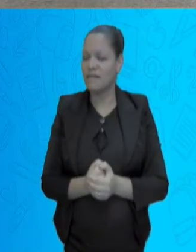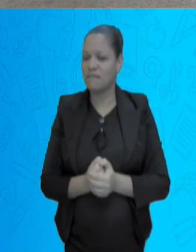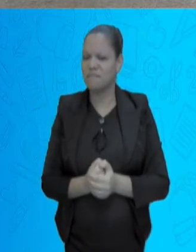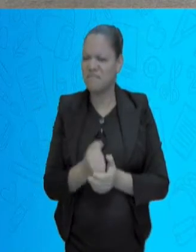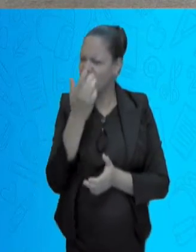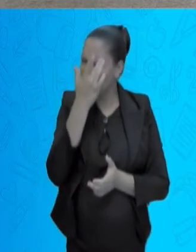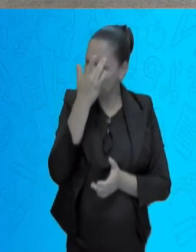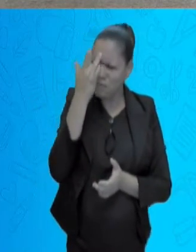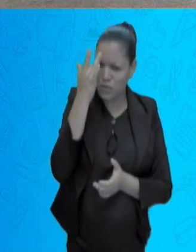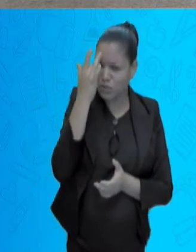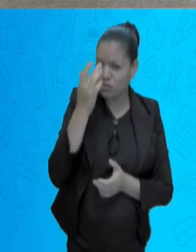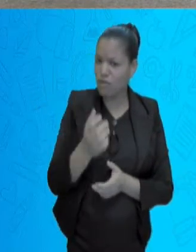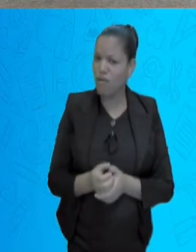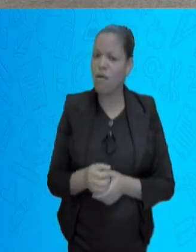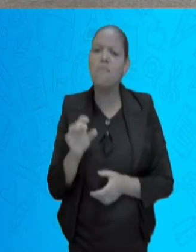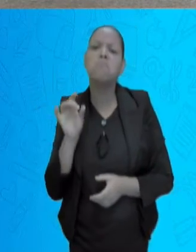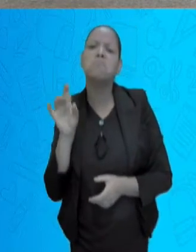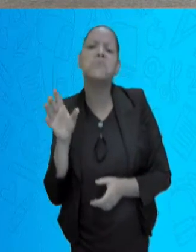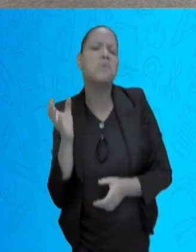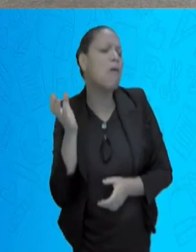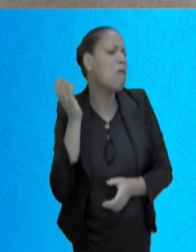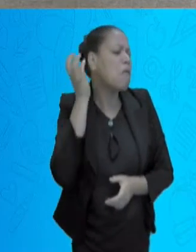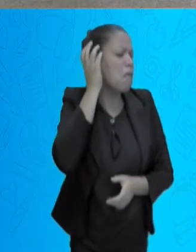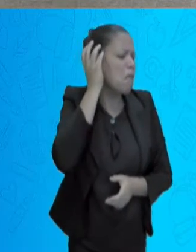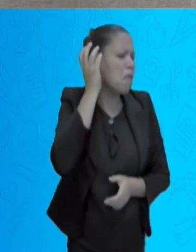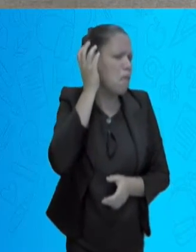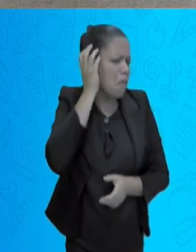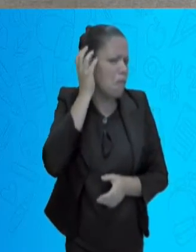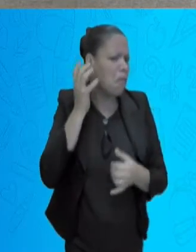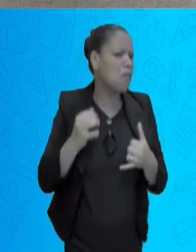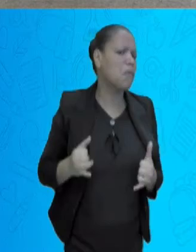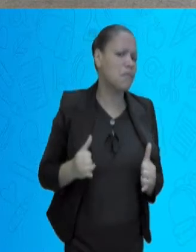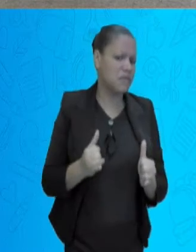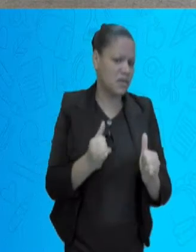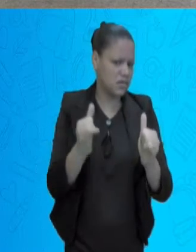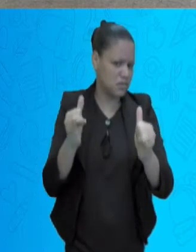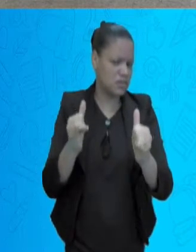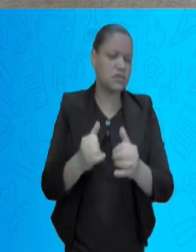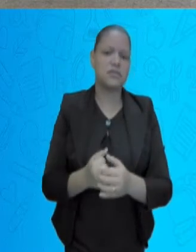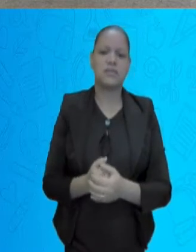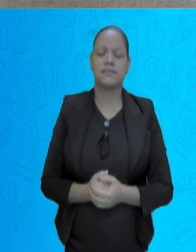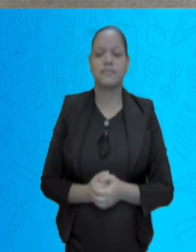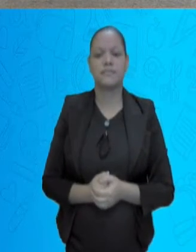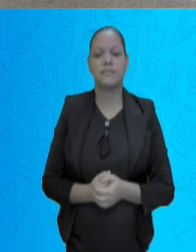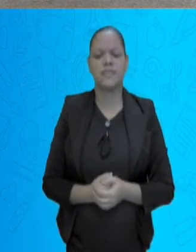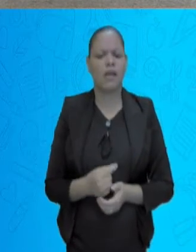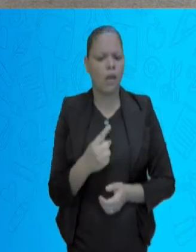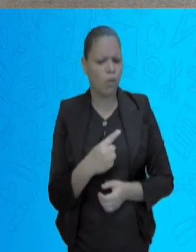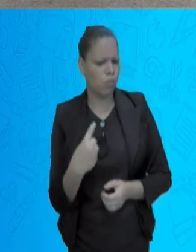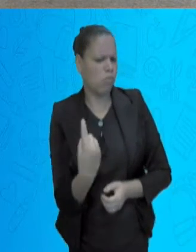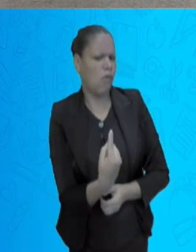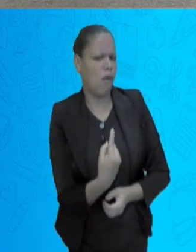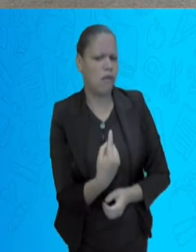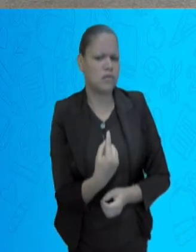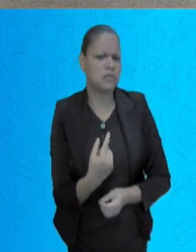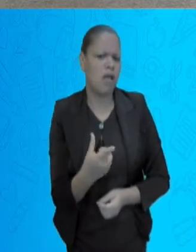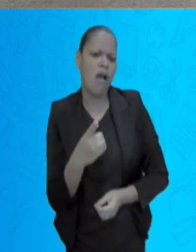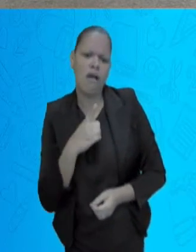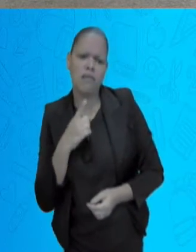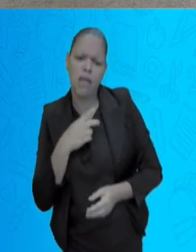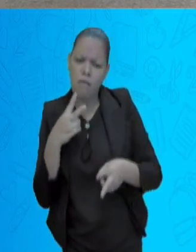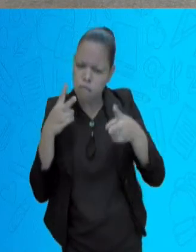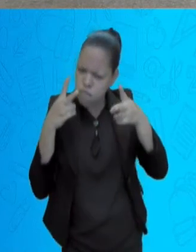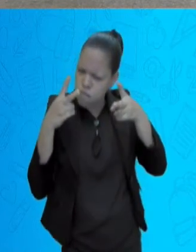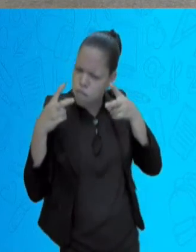auditivo, o escutar a notícia, nós prestamos bastante atenção